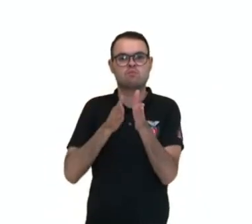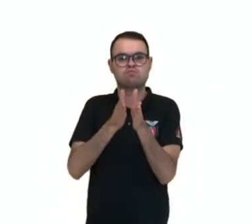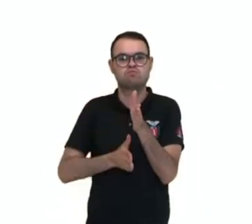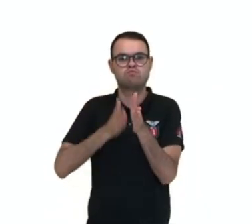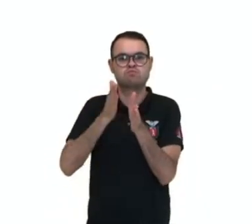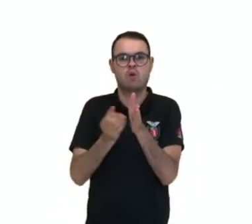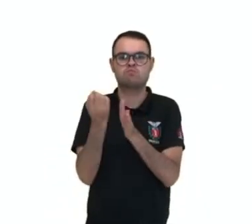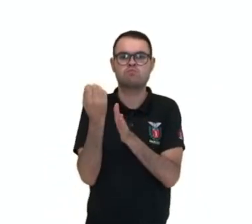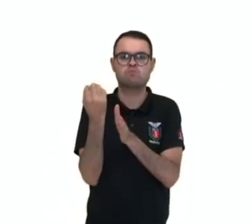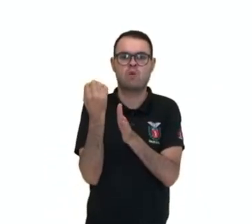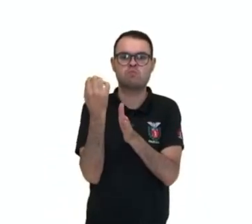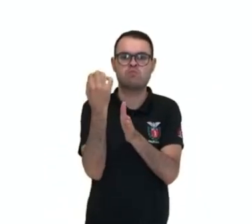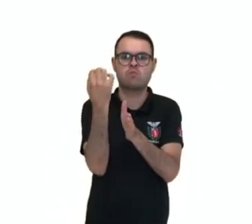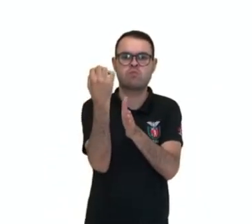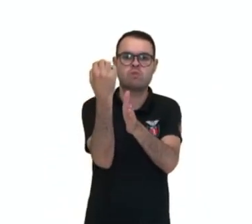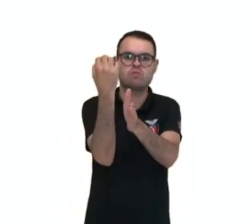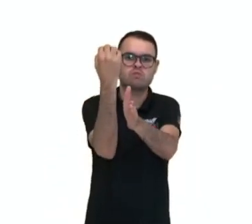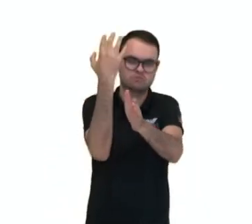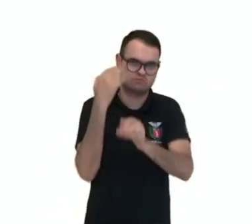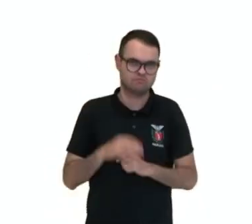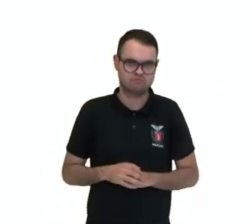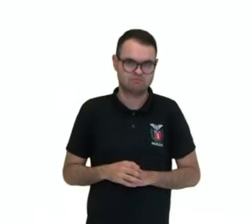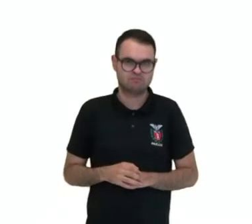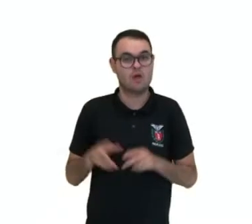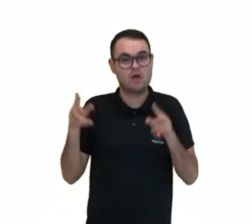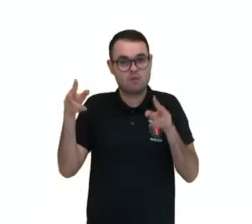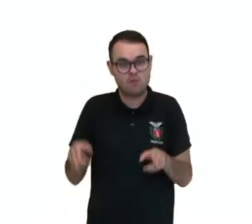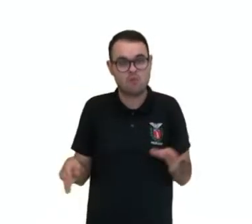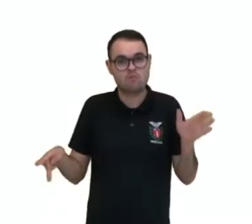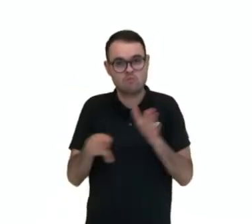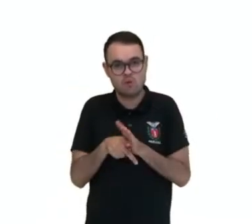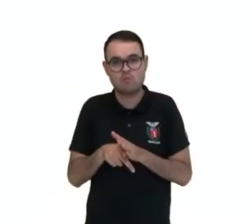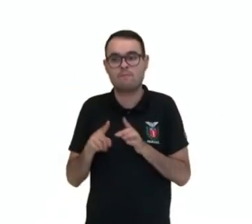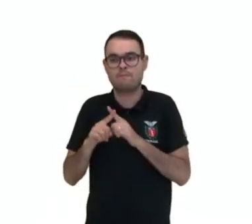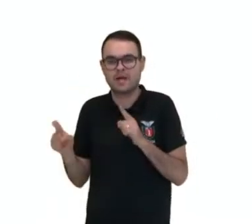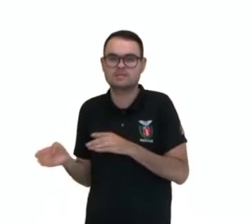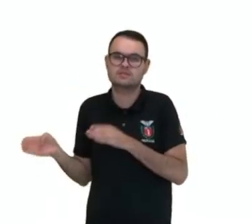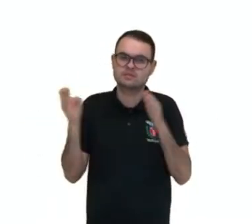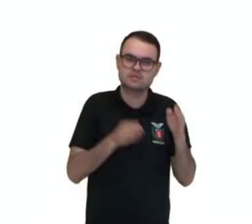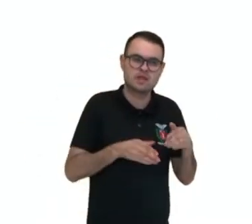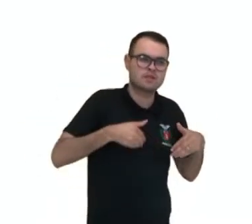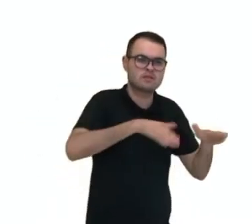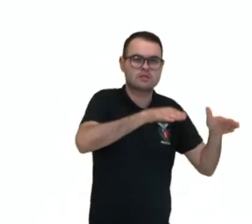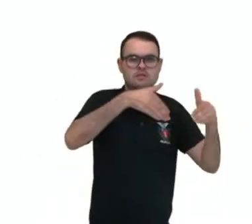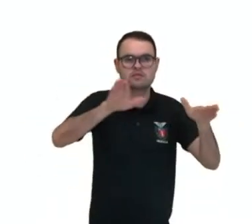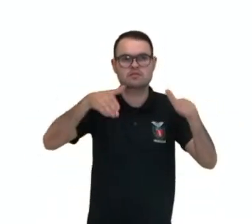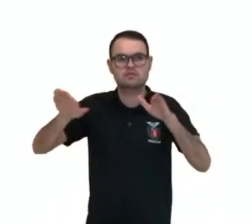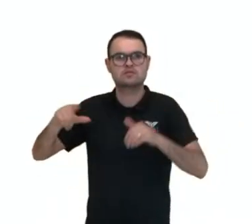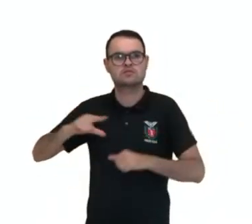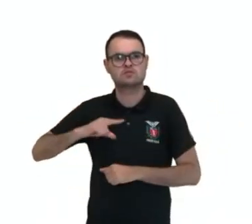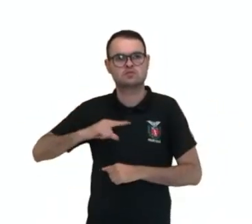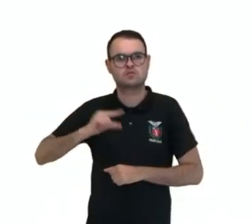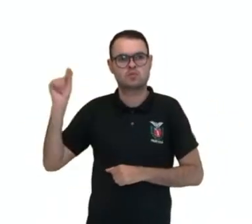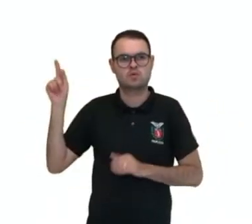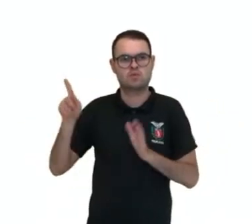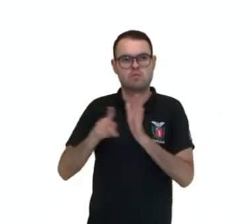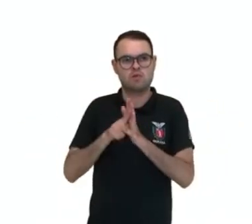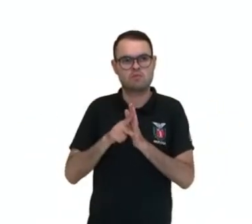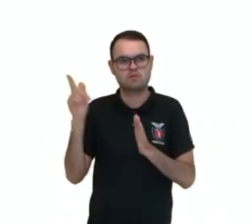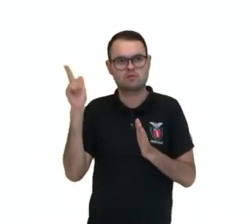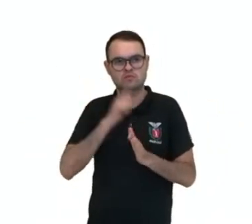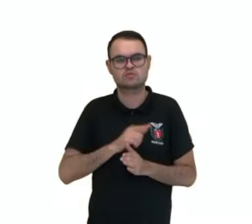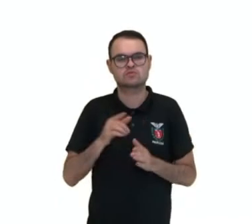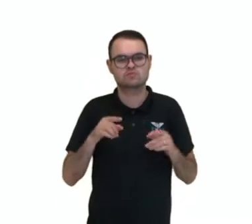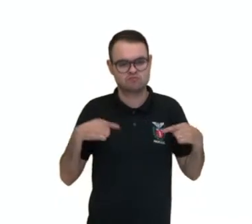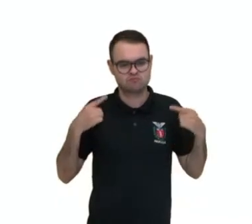a vapor, que é o mesmo elemento da máquina a vapor do James Watt, só que aplicado aí na locomotiva. Então, as fábricas passaram a existir na